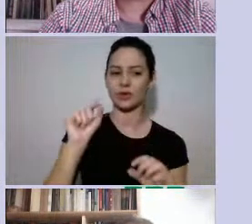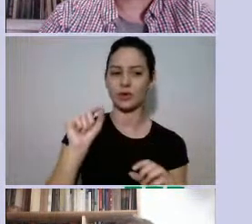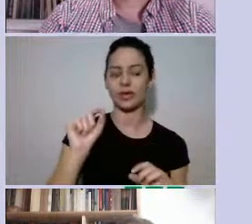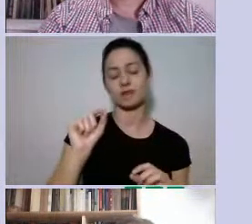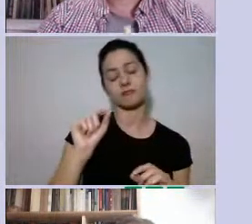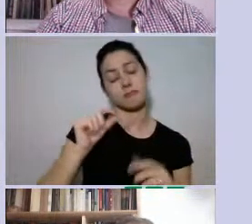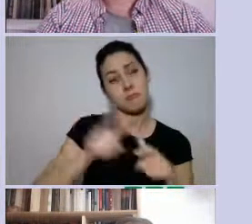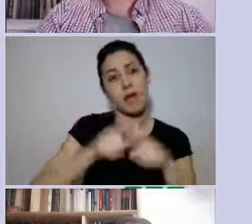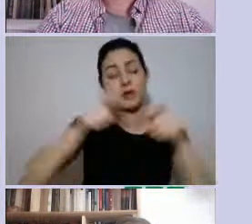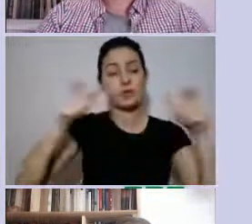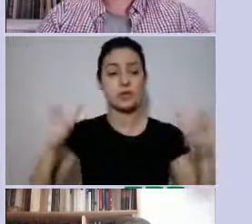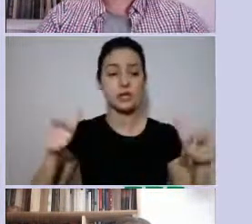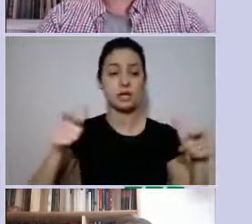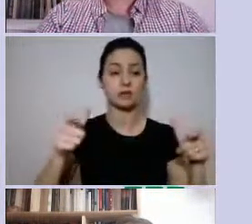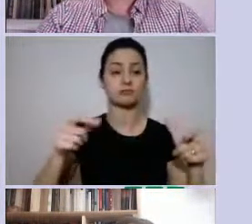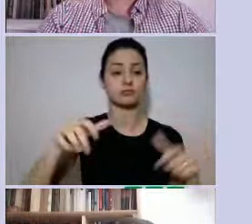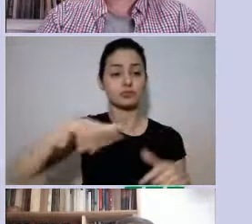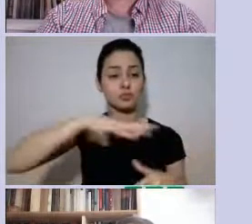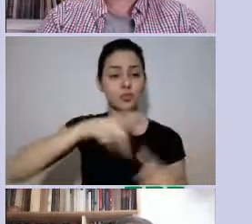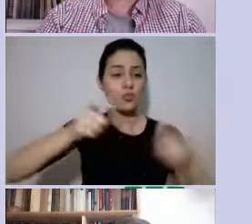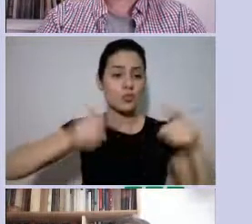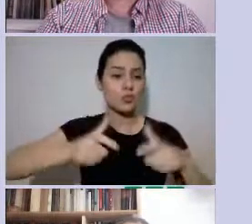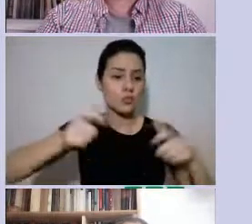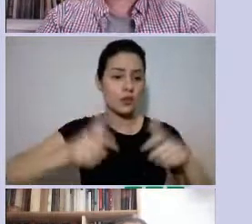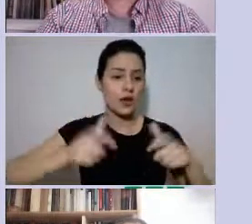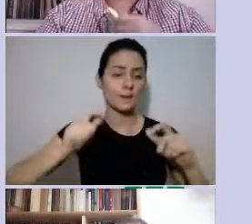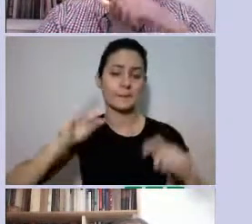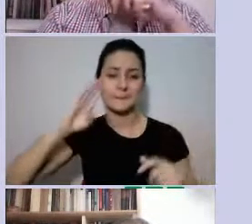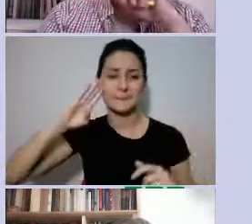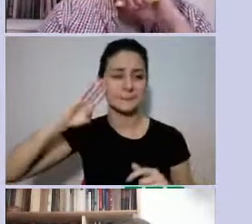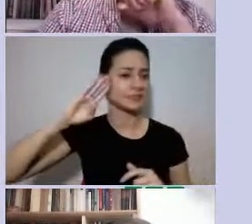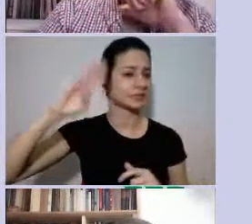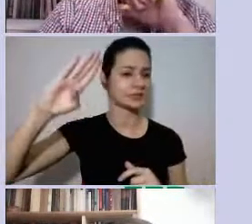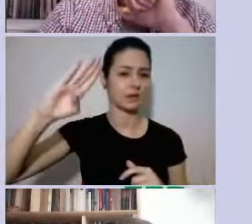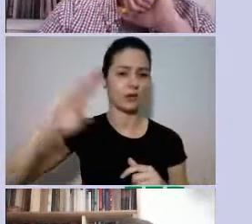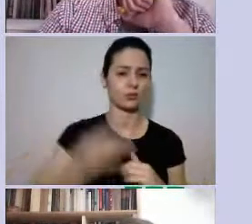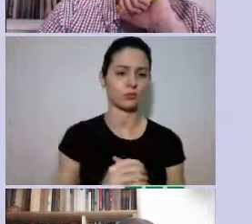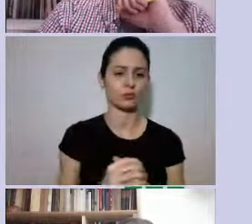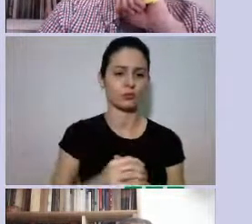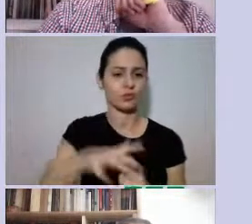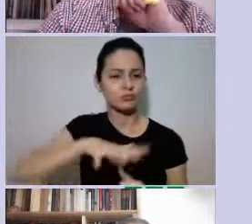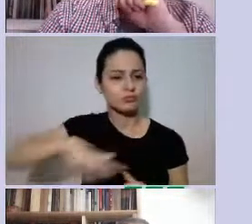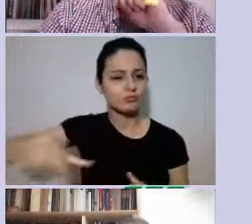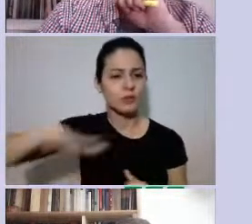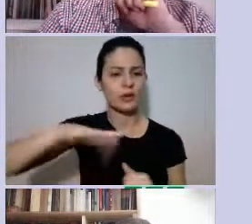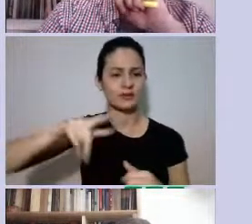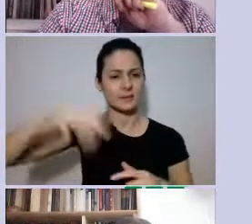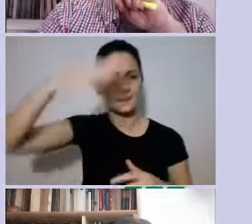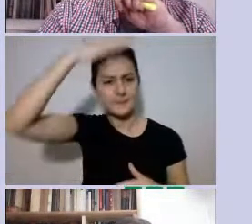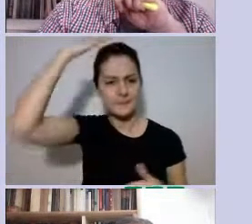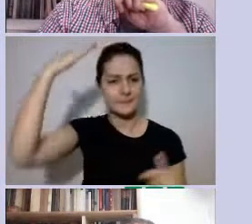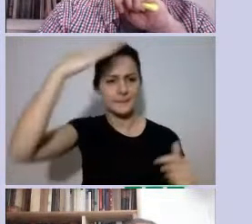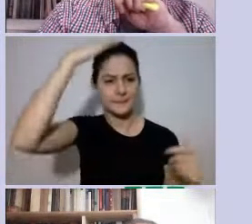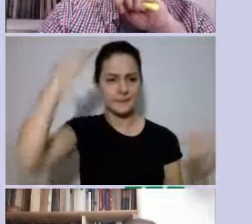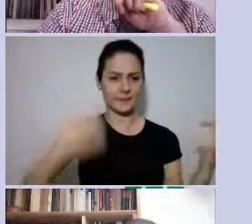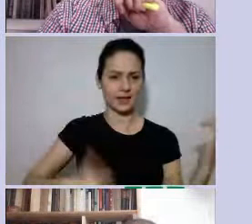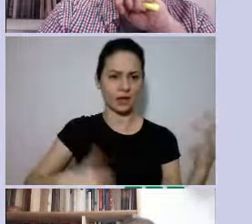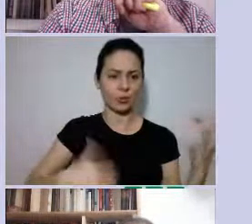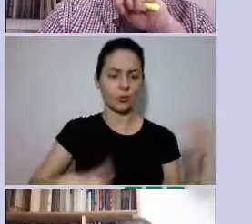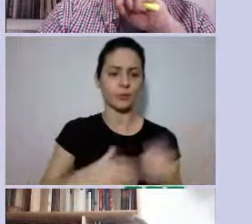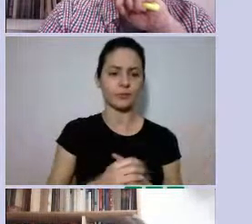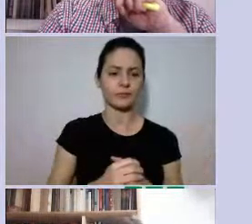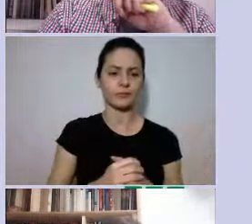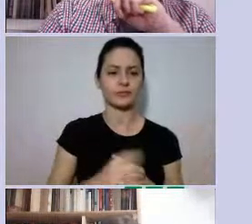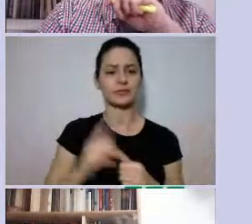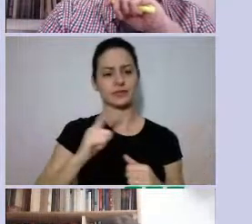al espacio de las ciudades principales alrededor de la Cuenca de México, donde estaban ubicados